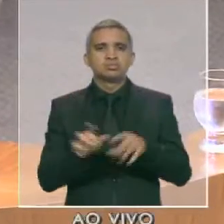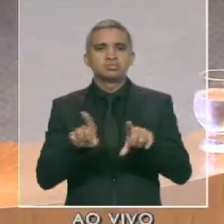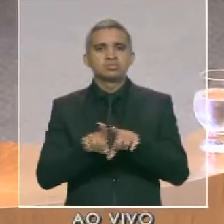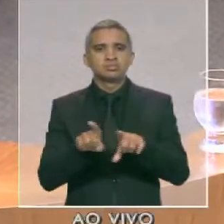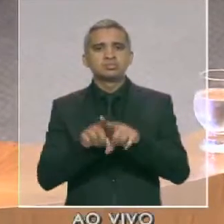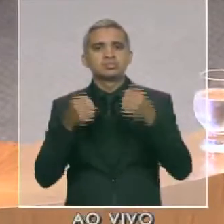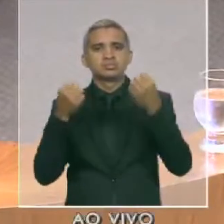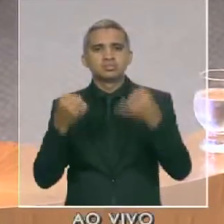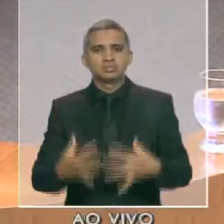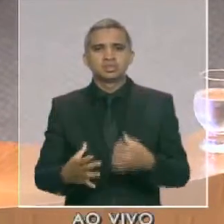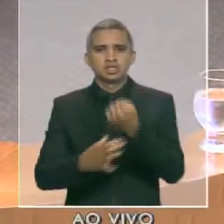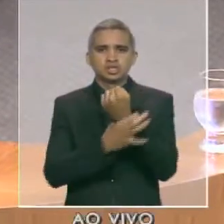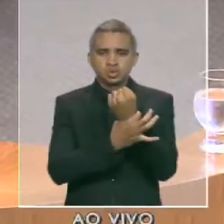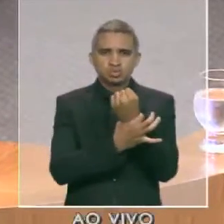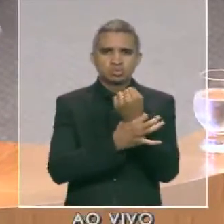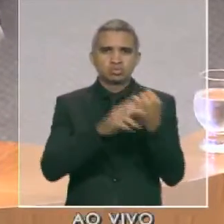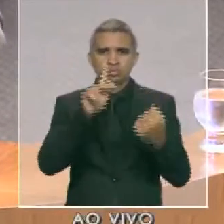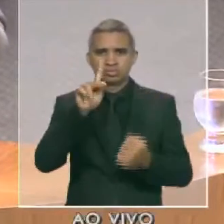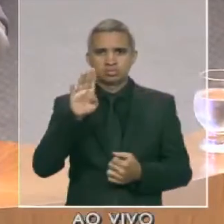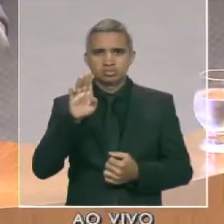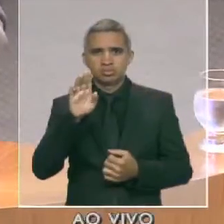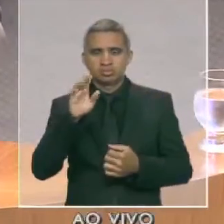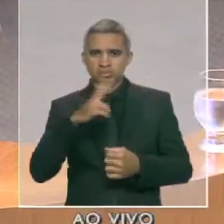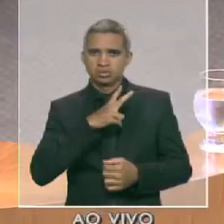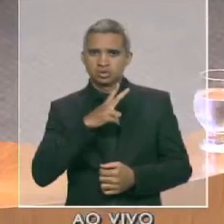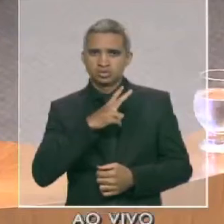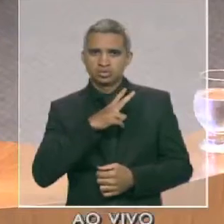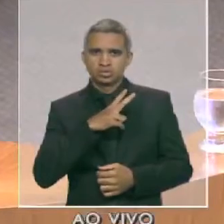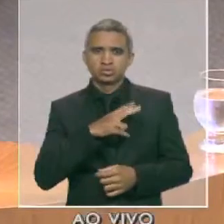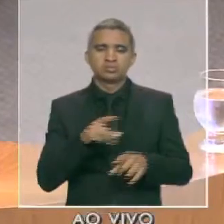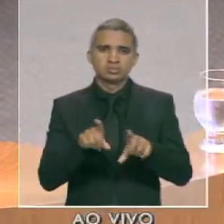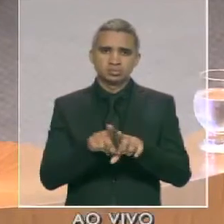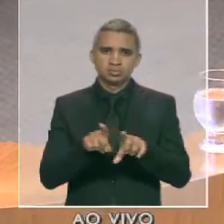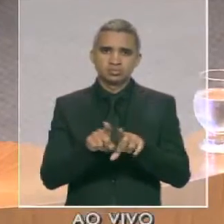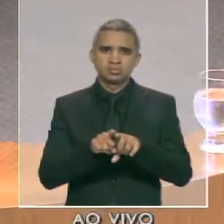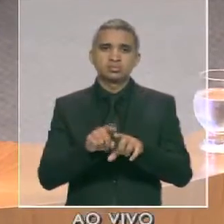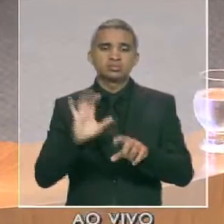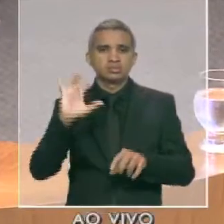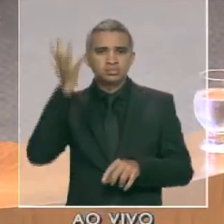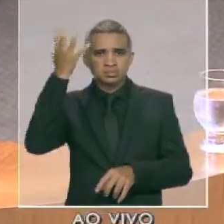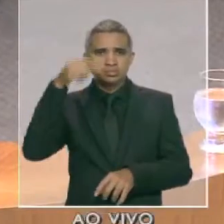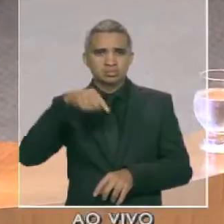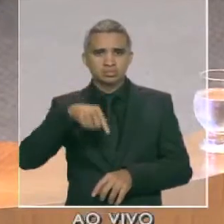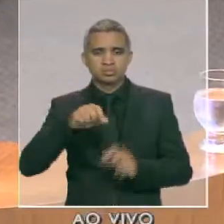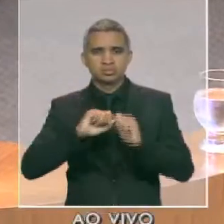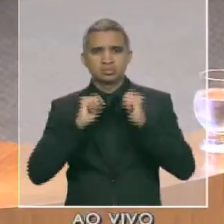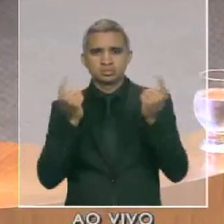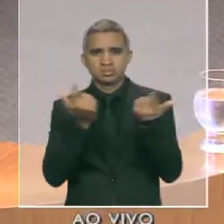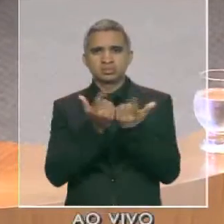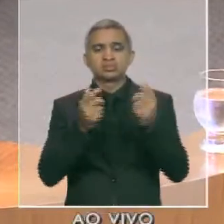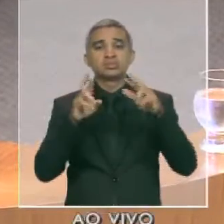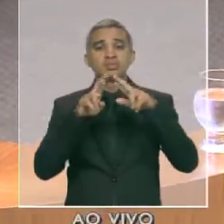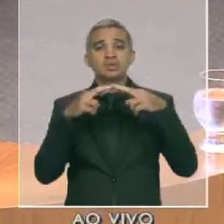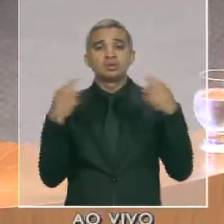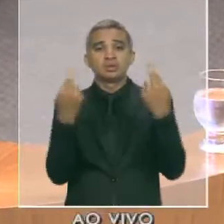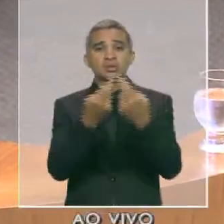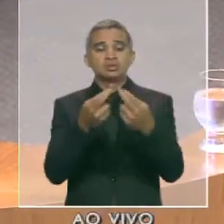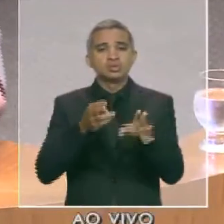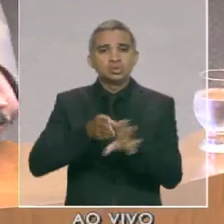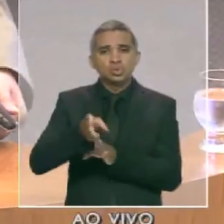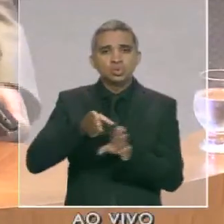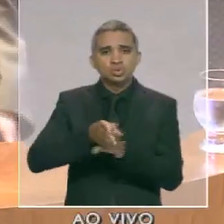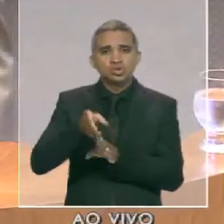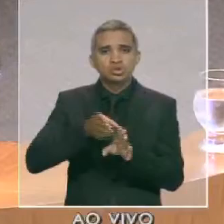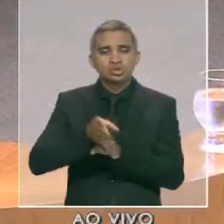privada, como também o que nós realizamos também nesta casa, que foi da reunião dos conselheiros comunitários